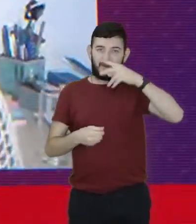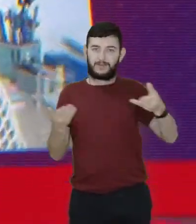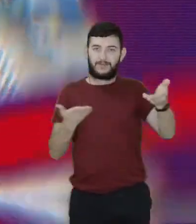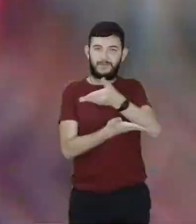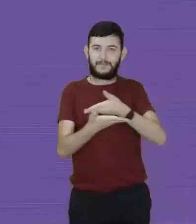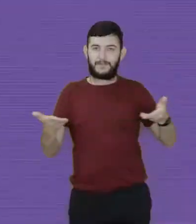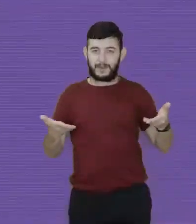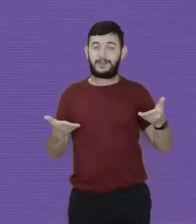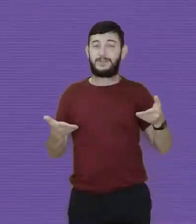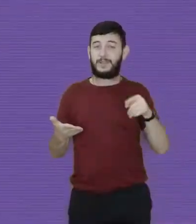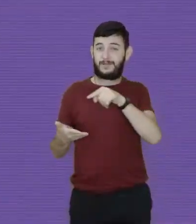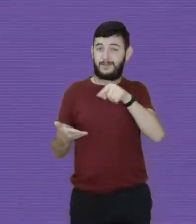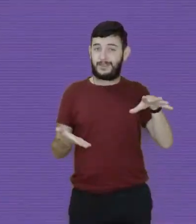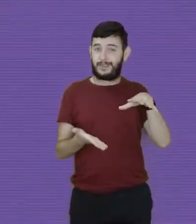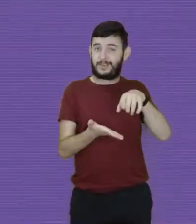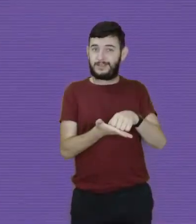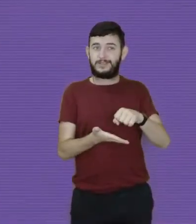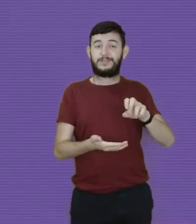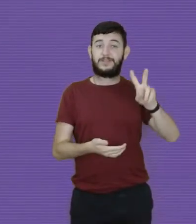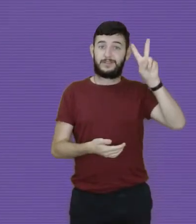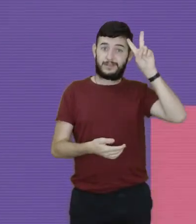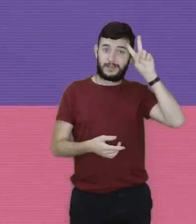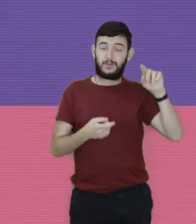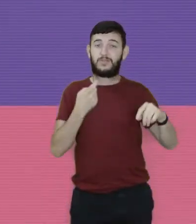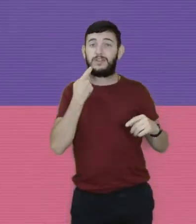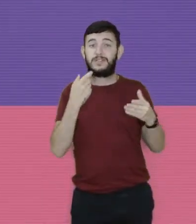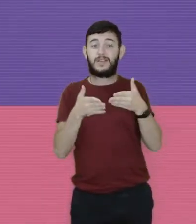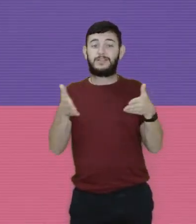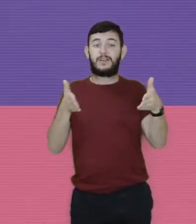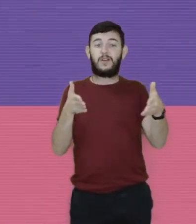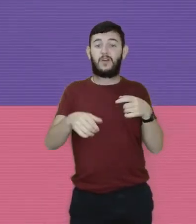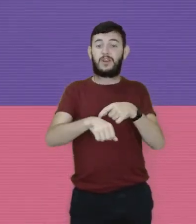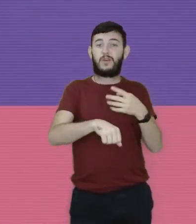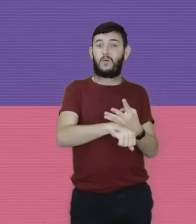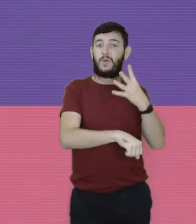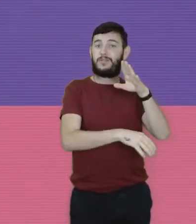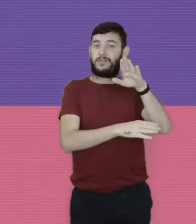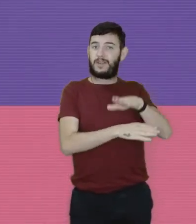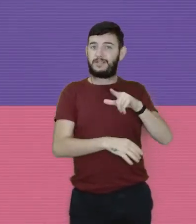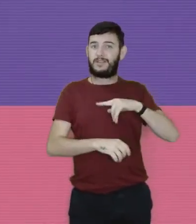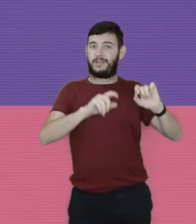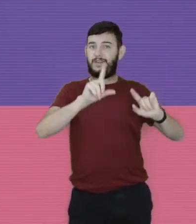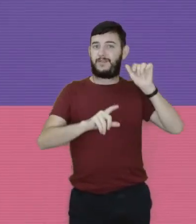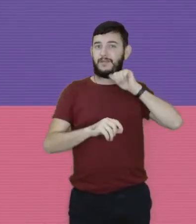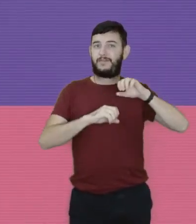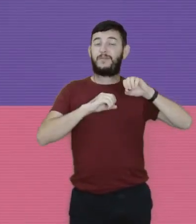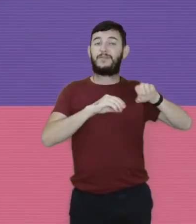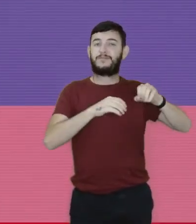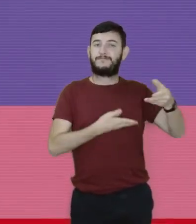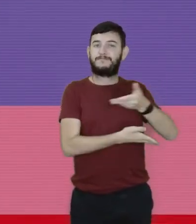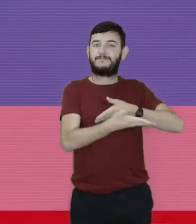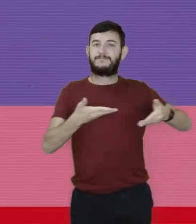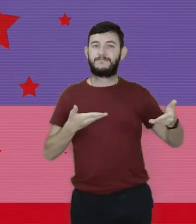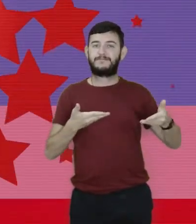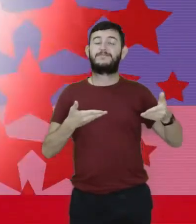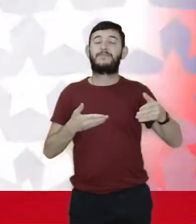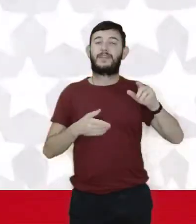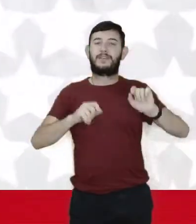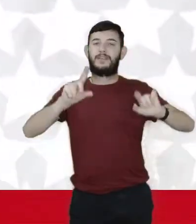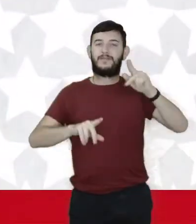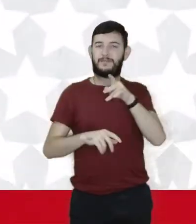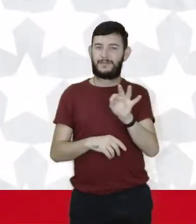gente. Então anota aí, de segunda a sexta-feira, a partir das 4 da tarde, tem TV Elas por Elas Formação na TVPT.